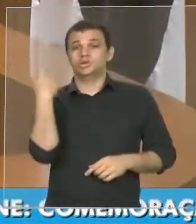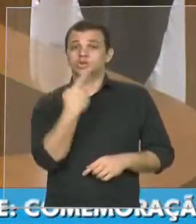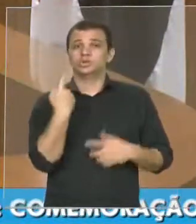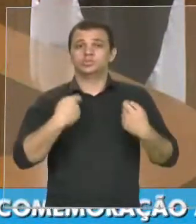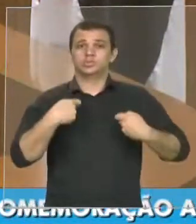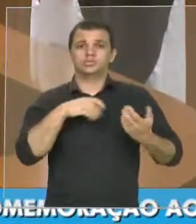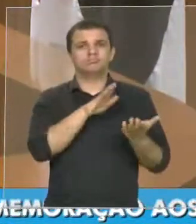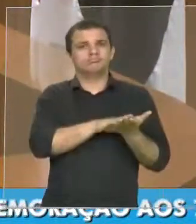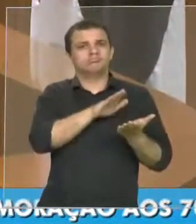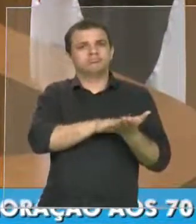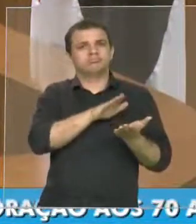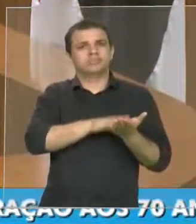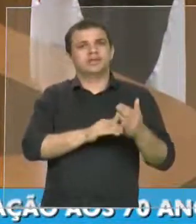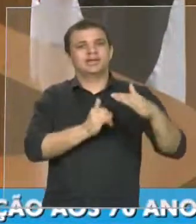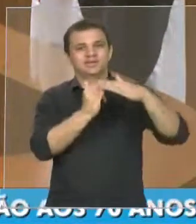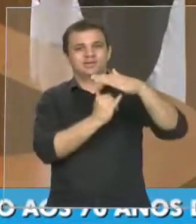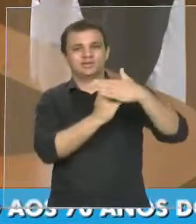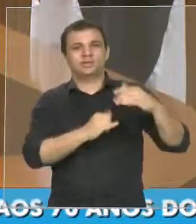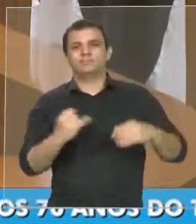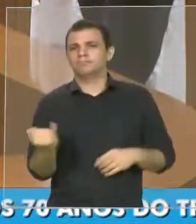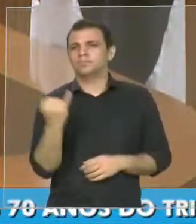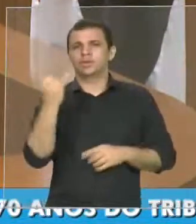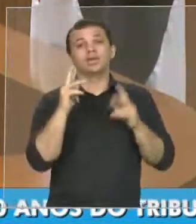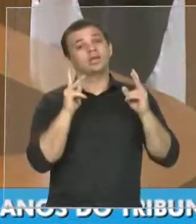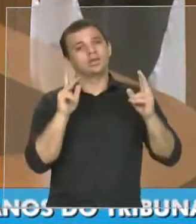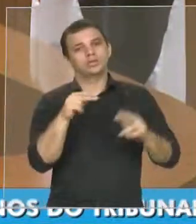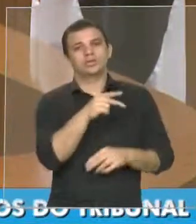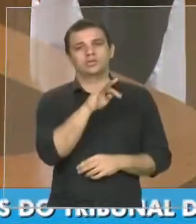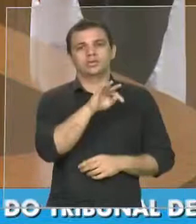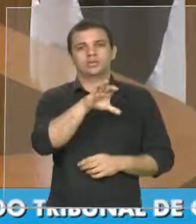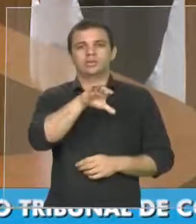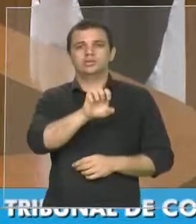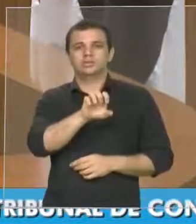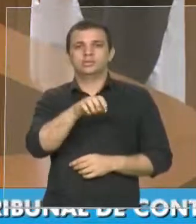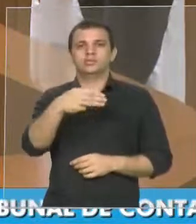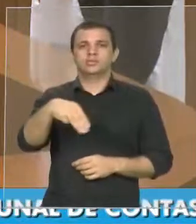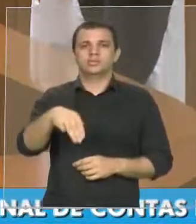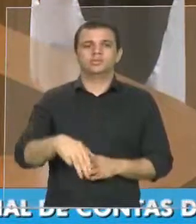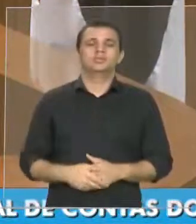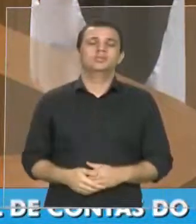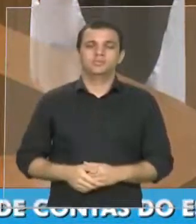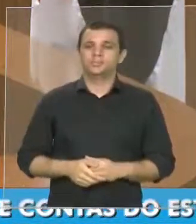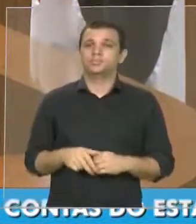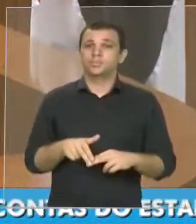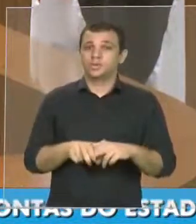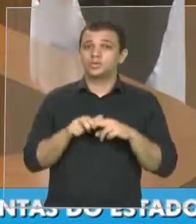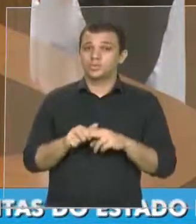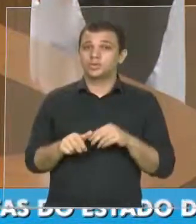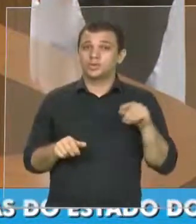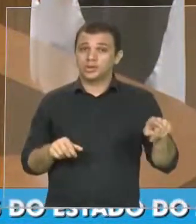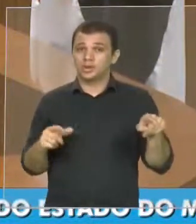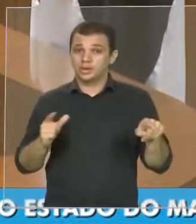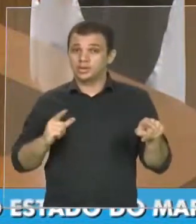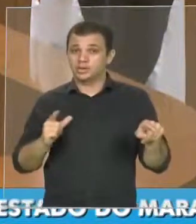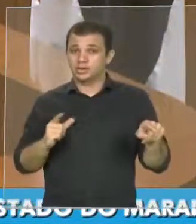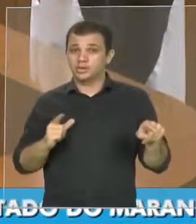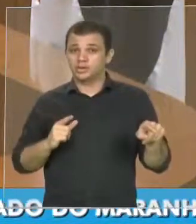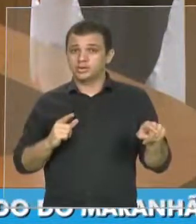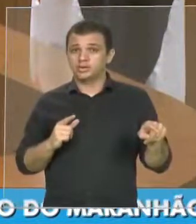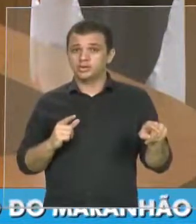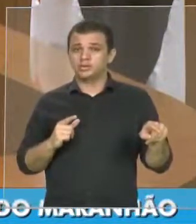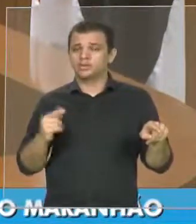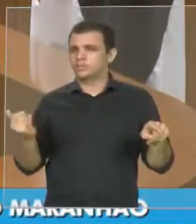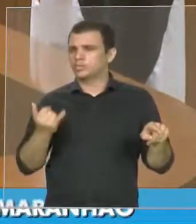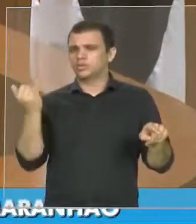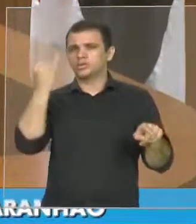instituições importantes como o Tribunal de Contas do Estado do Maranhão, que tem este importante